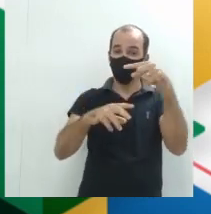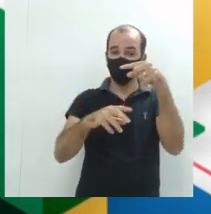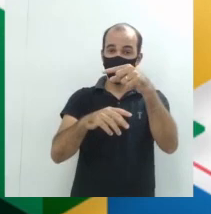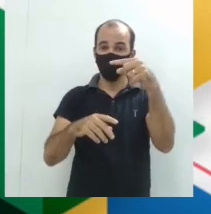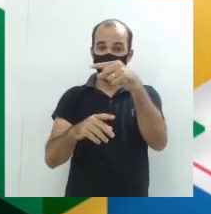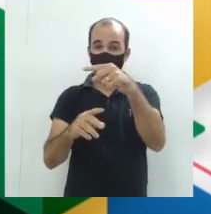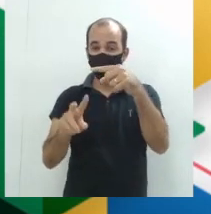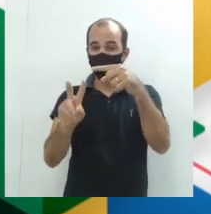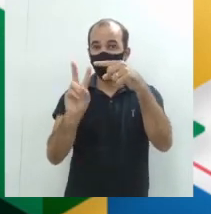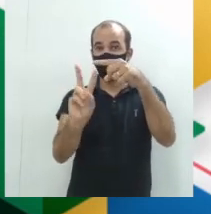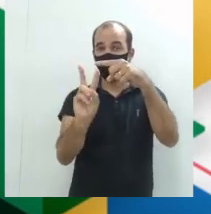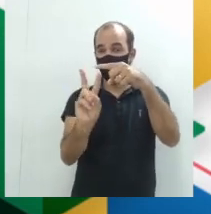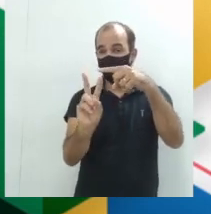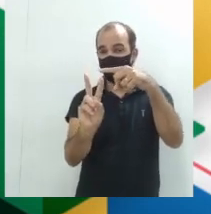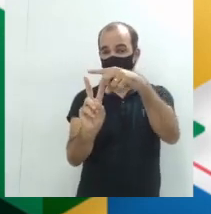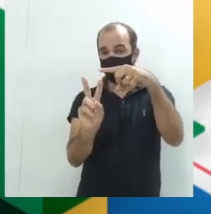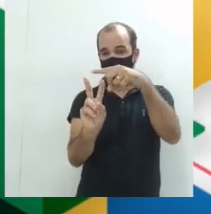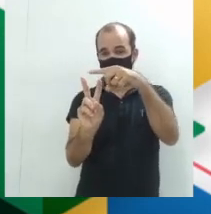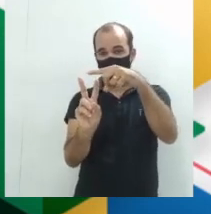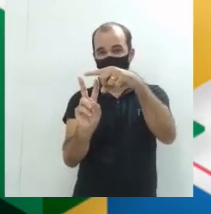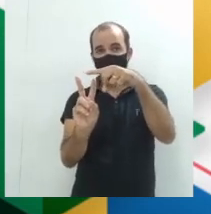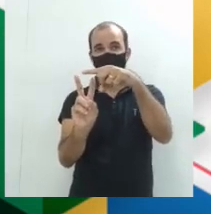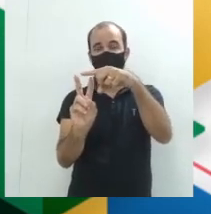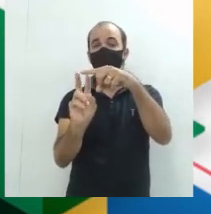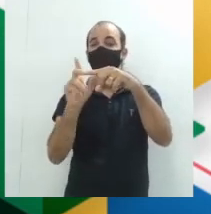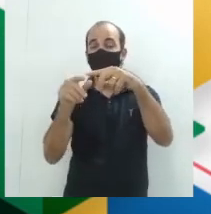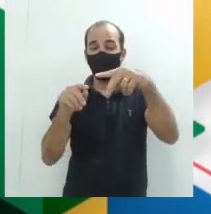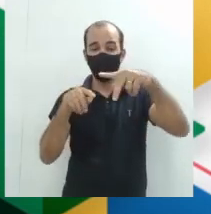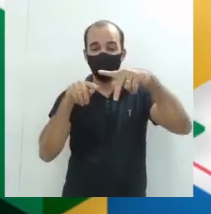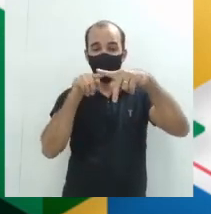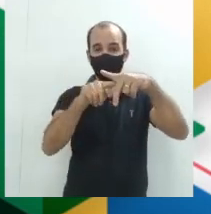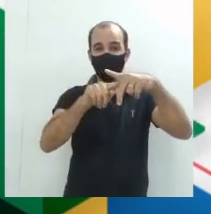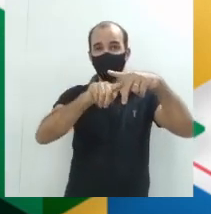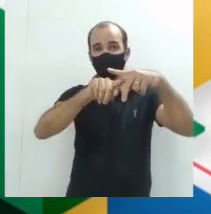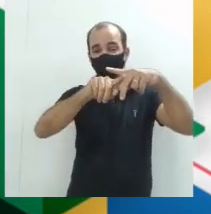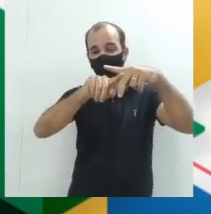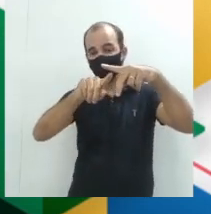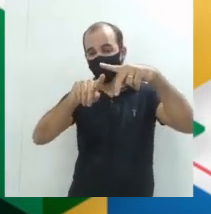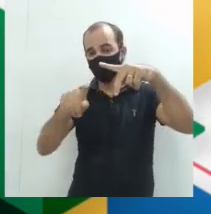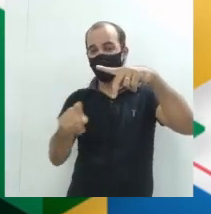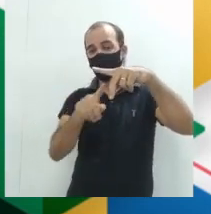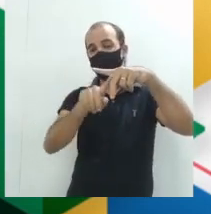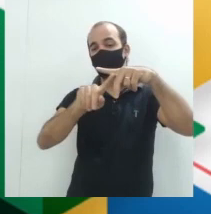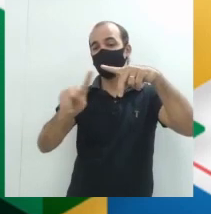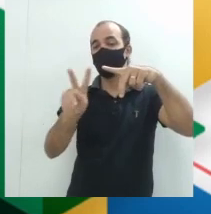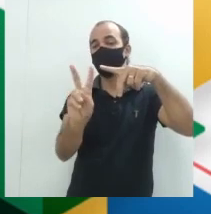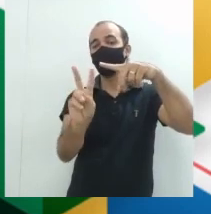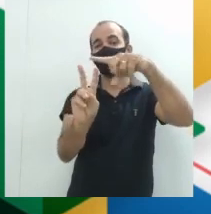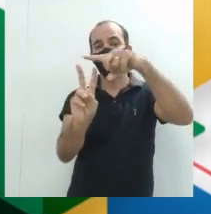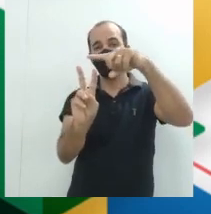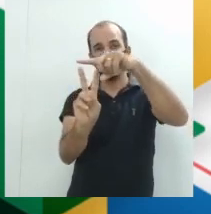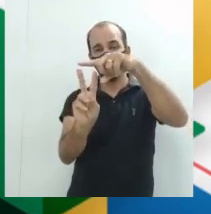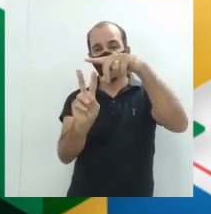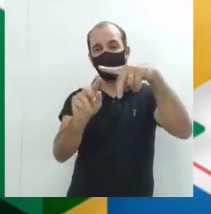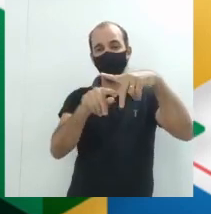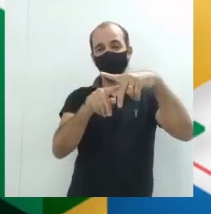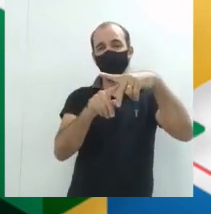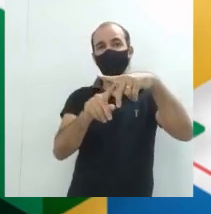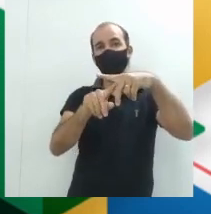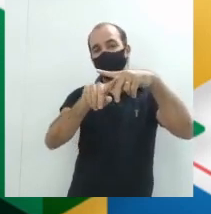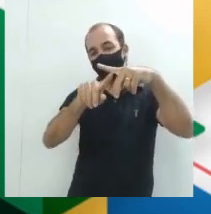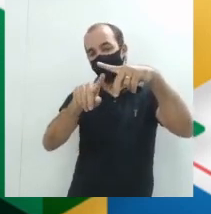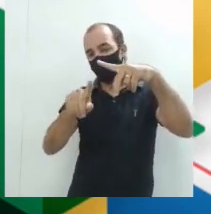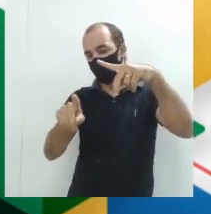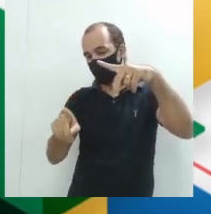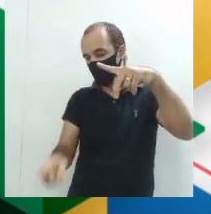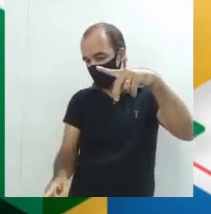reta tangente que toca no ponto, a flechinha dele aponta para o sentido do movimento e a